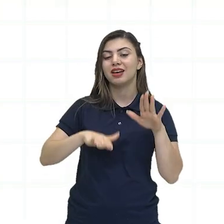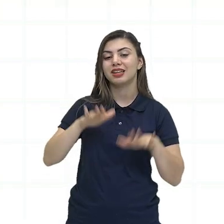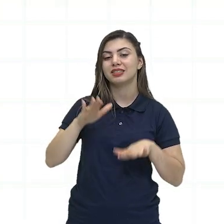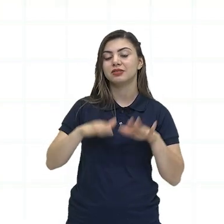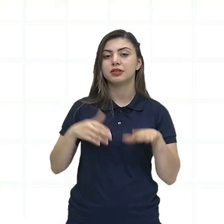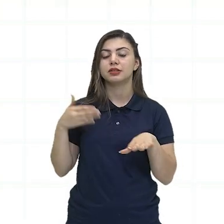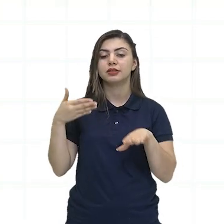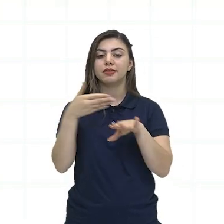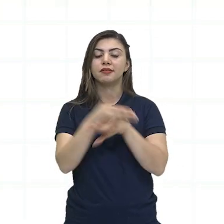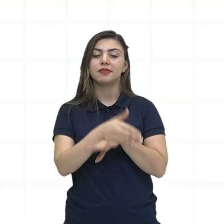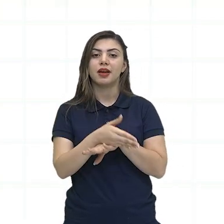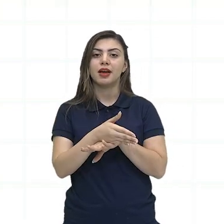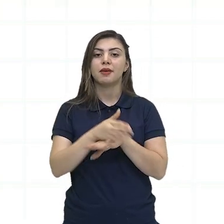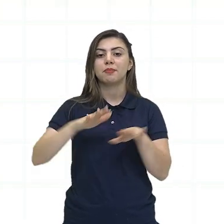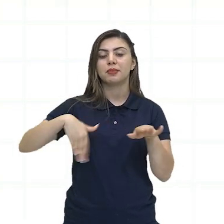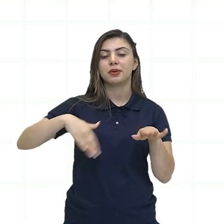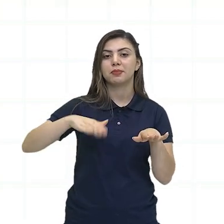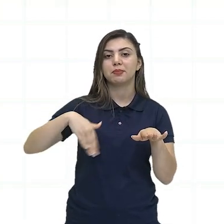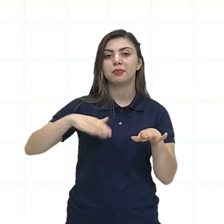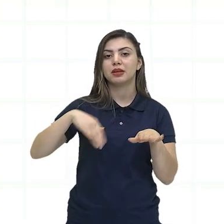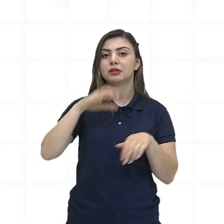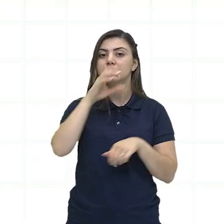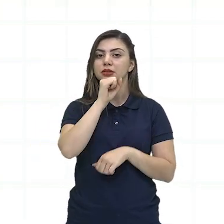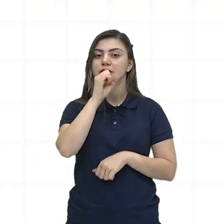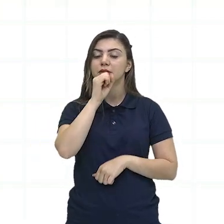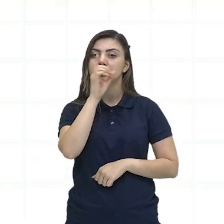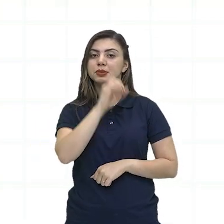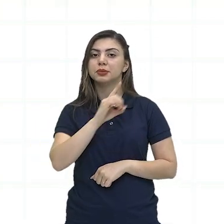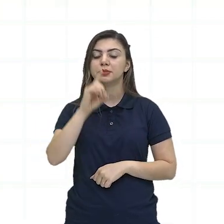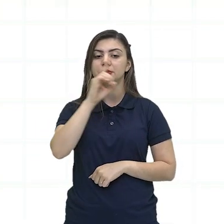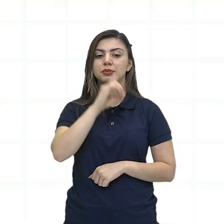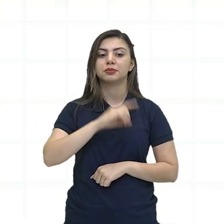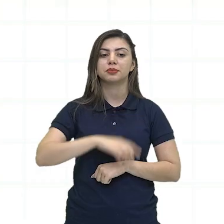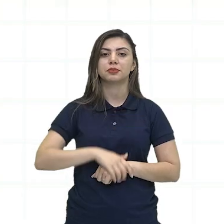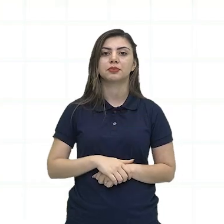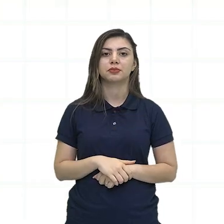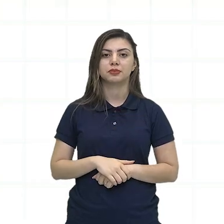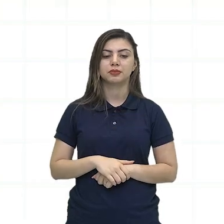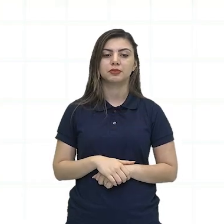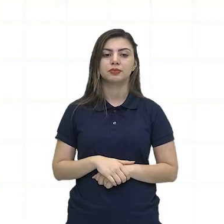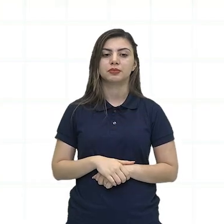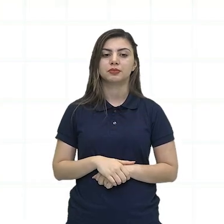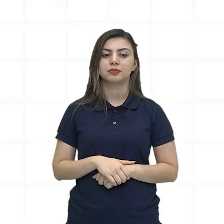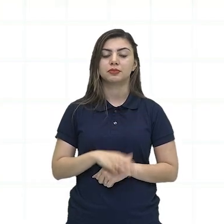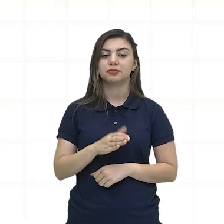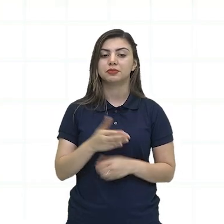para a praia nos finais de semana. E aqui, he